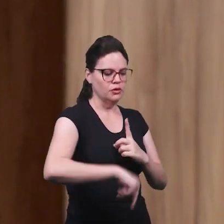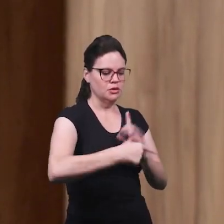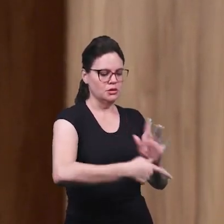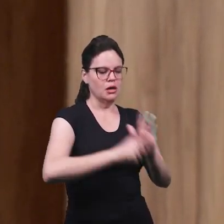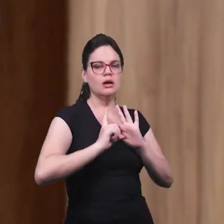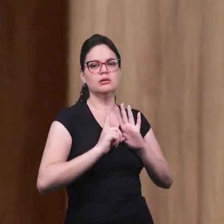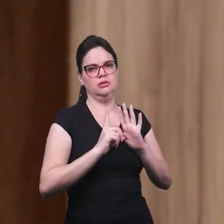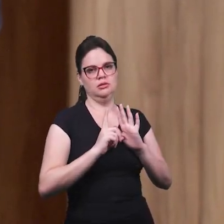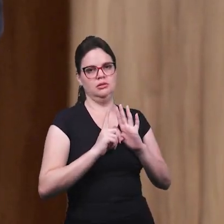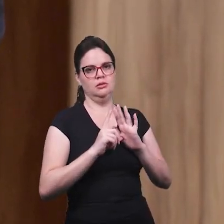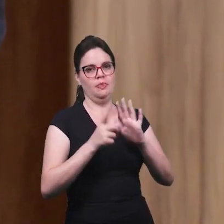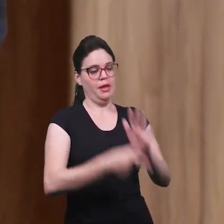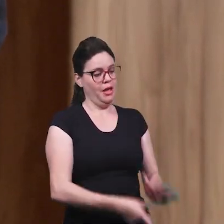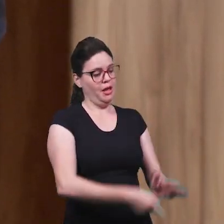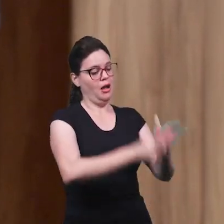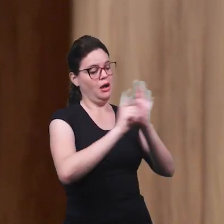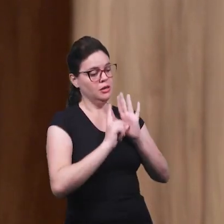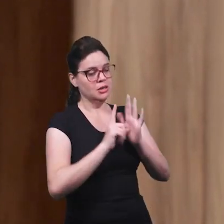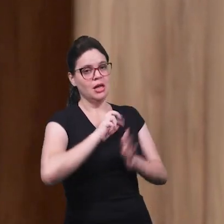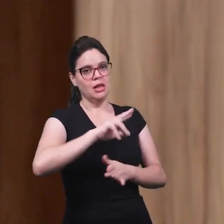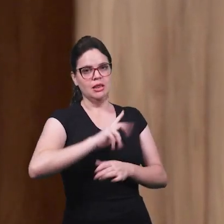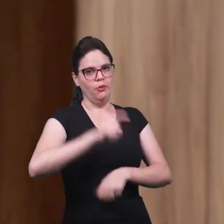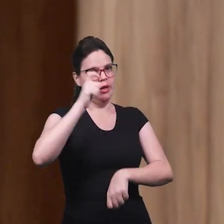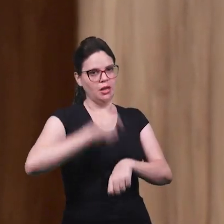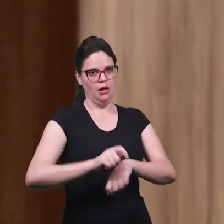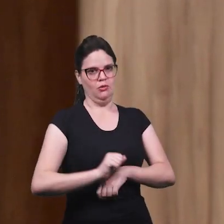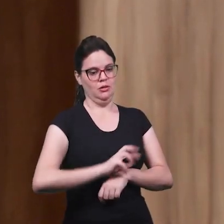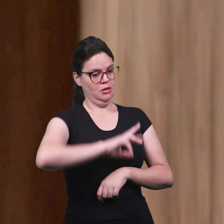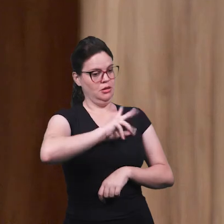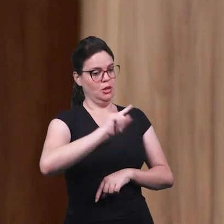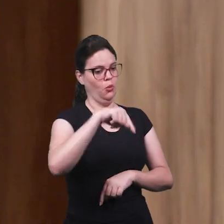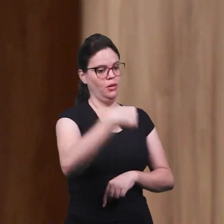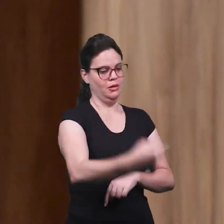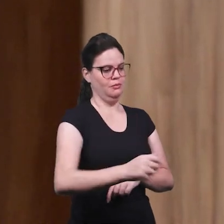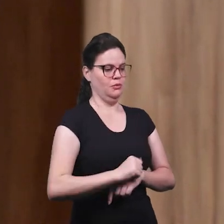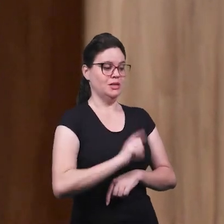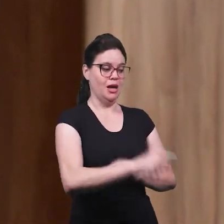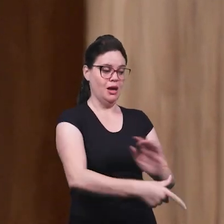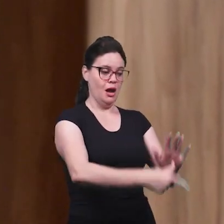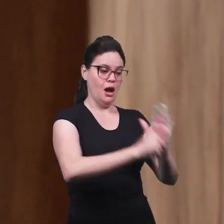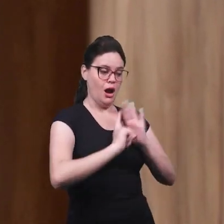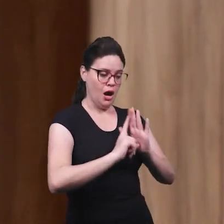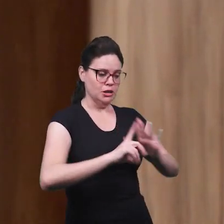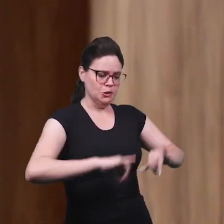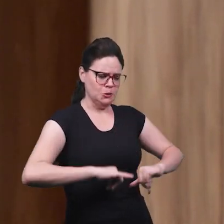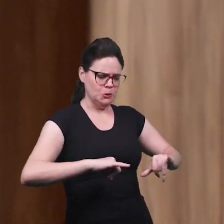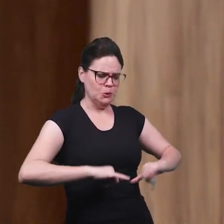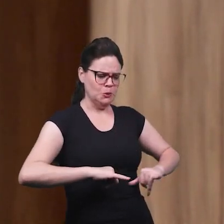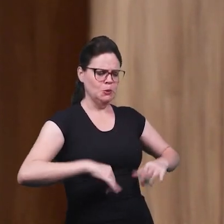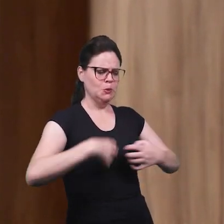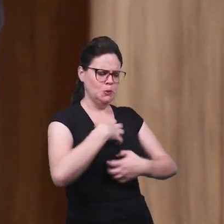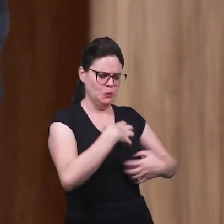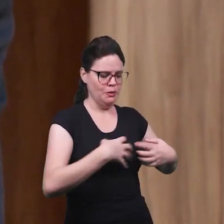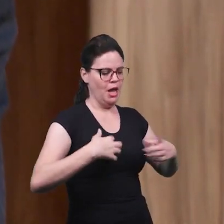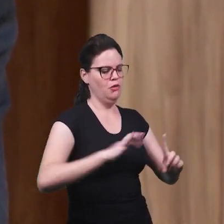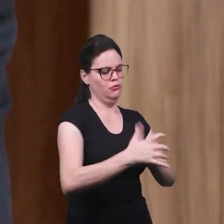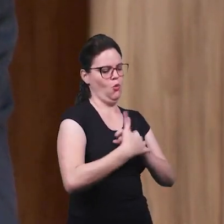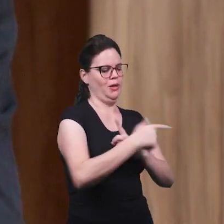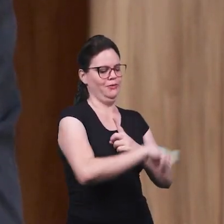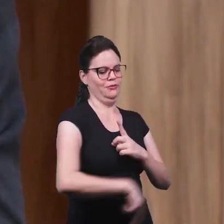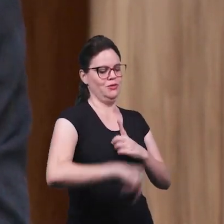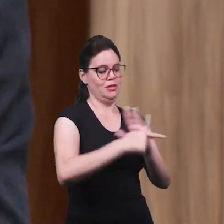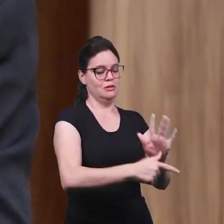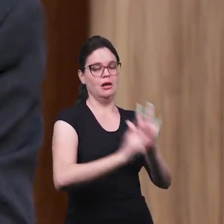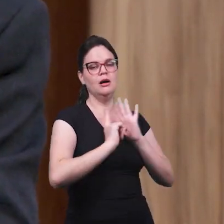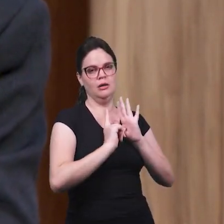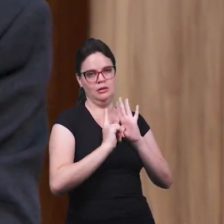mas é antes da grande tribulação, e a palavra é muito clara com relação a isso. Já a segunda vinda de Jesus, conforme os pastores